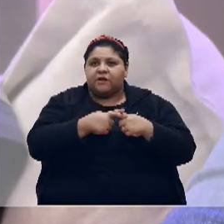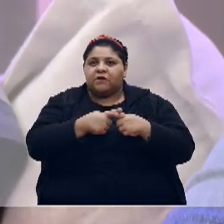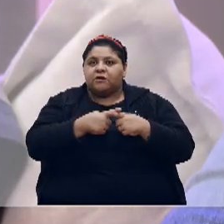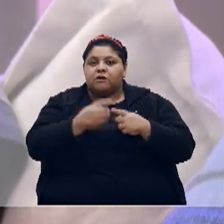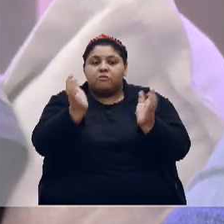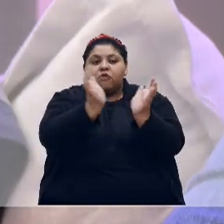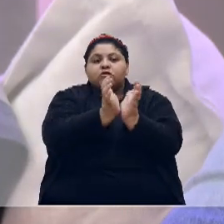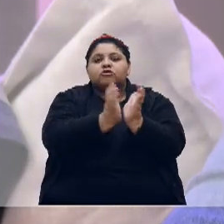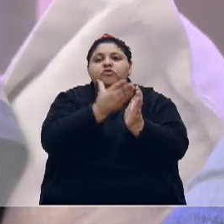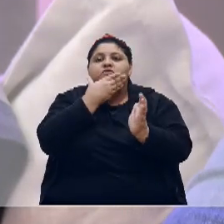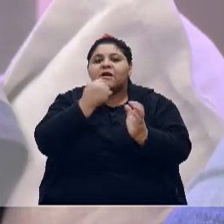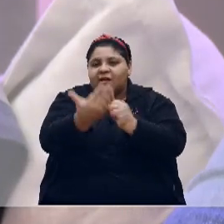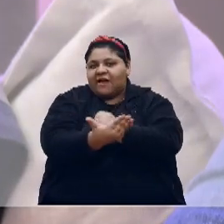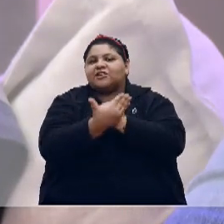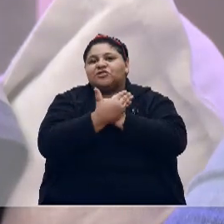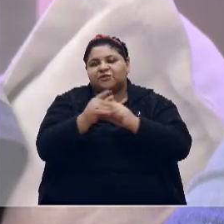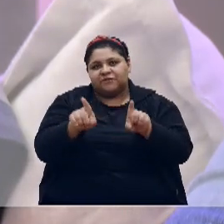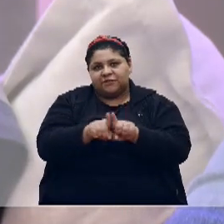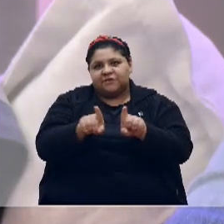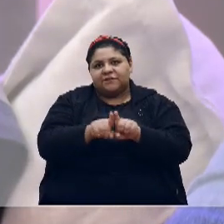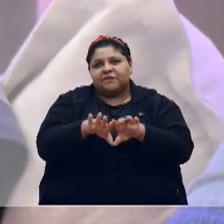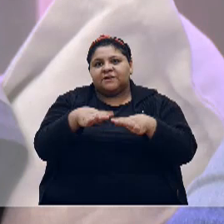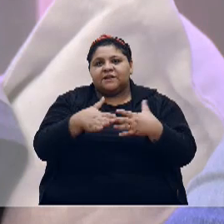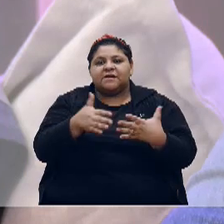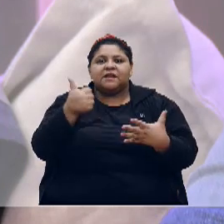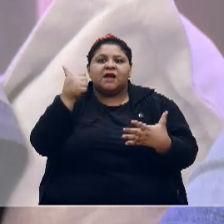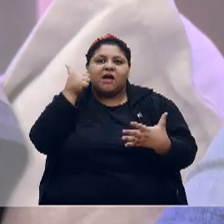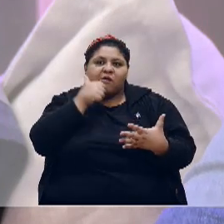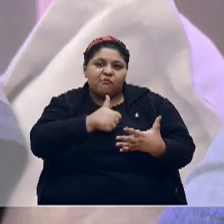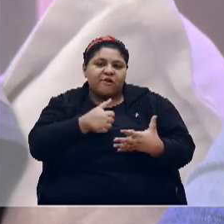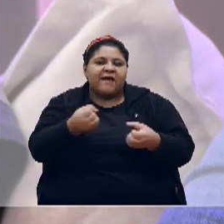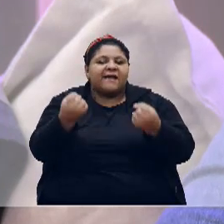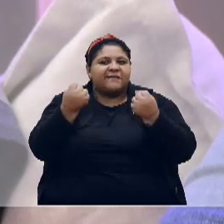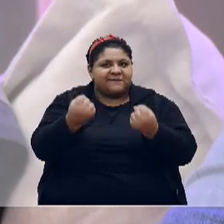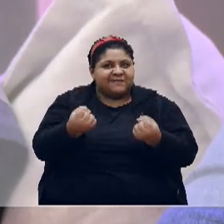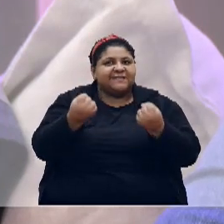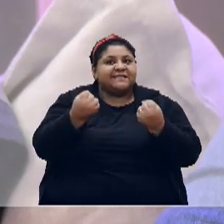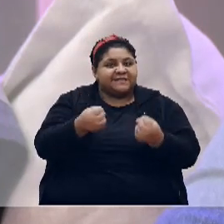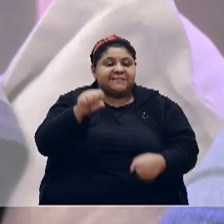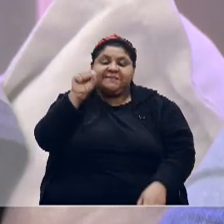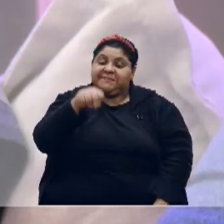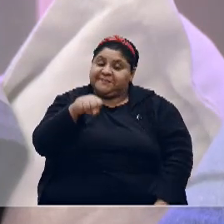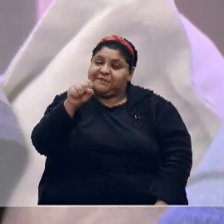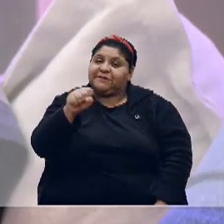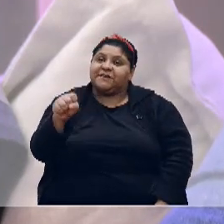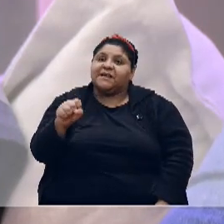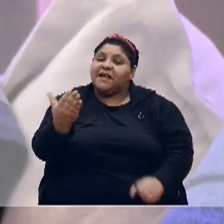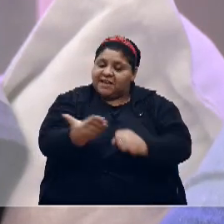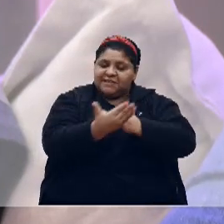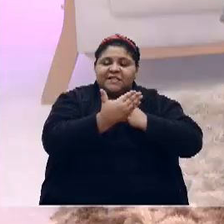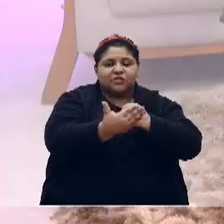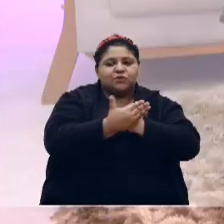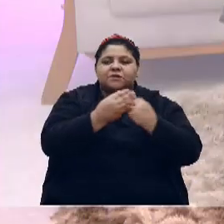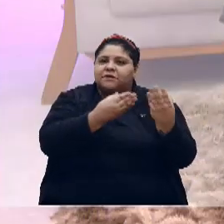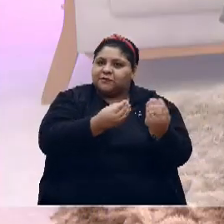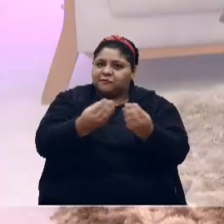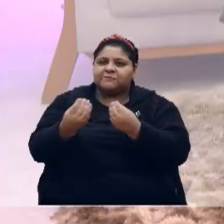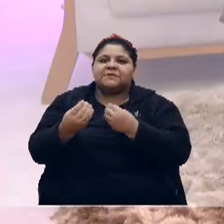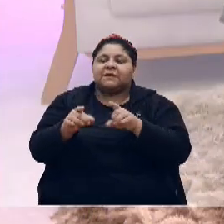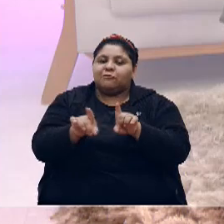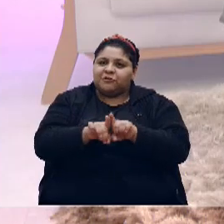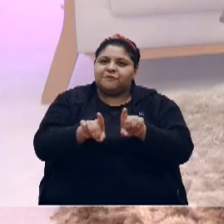são muito cooperativos com nós. Não era que essa peça pesada, né? Sim, que bom. Eles ajudam bastante, então é